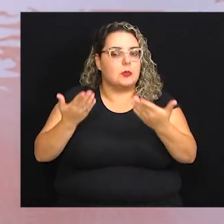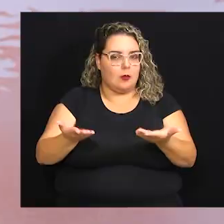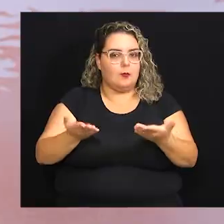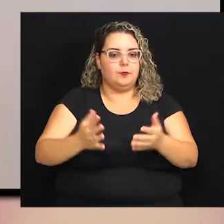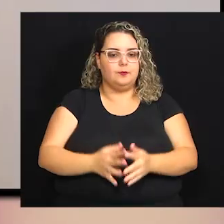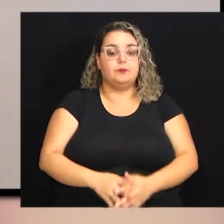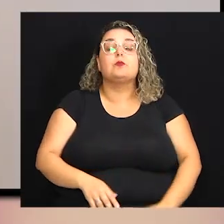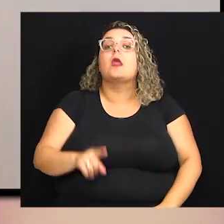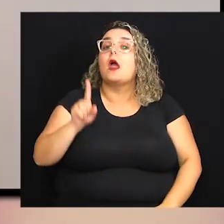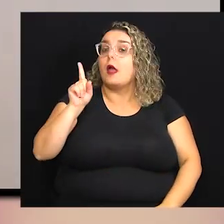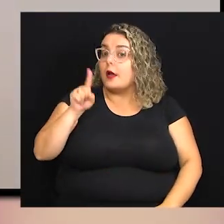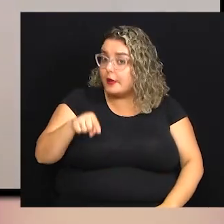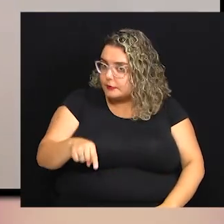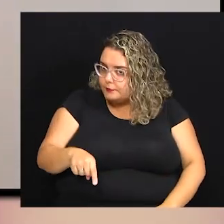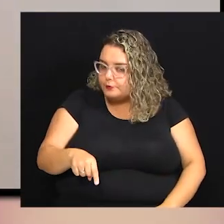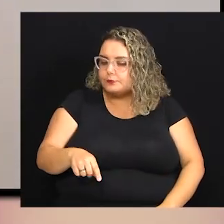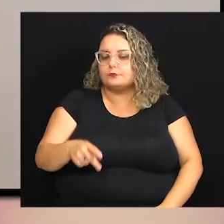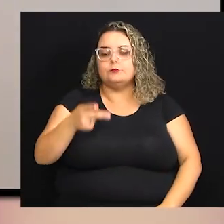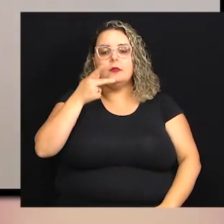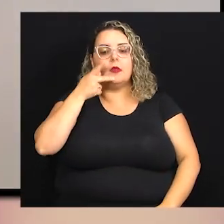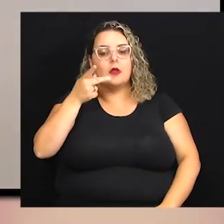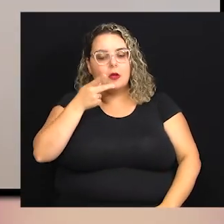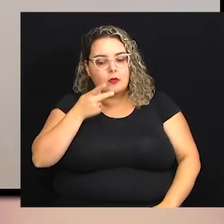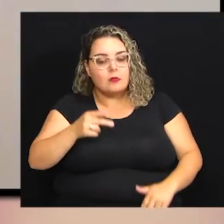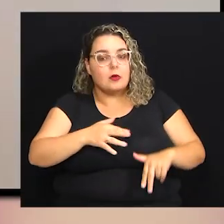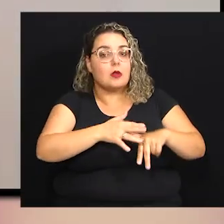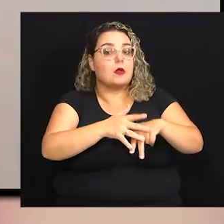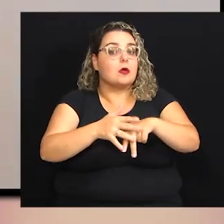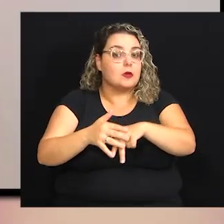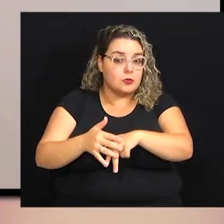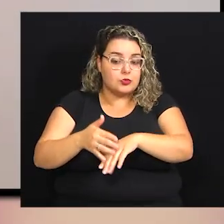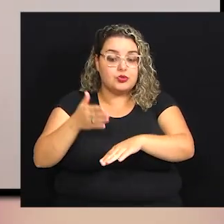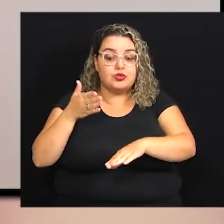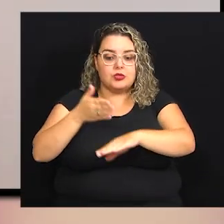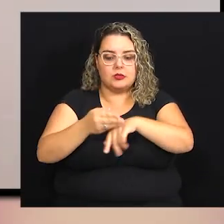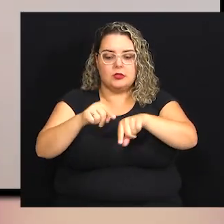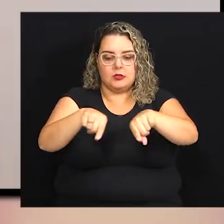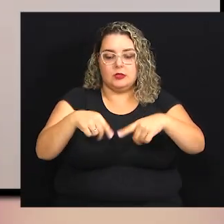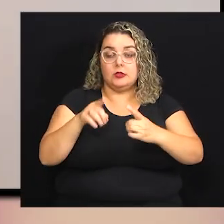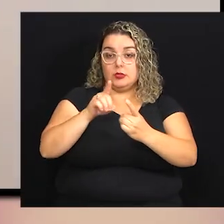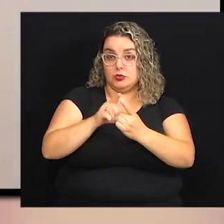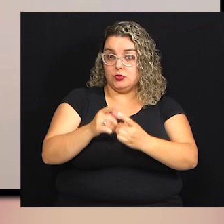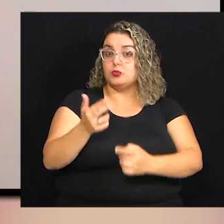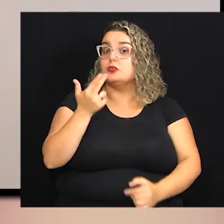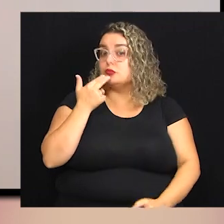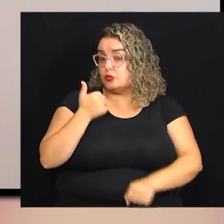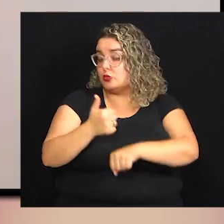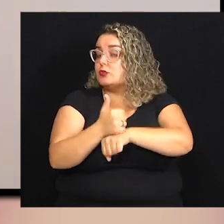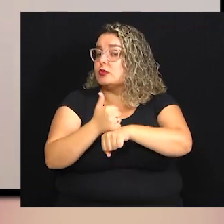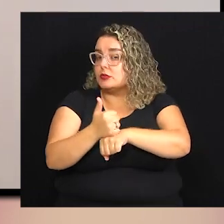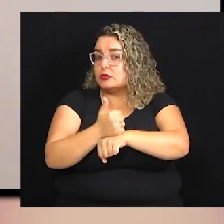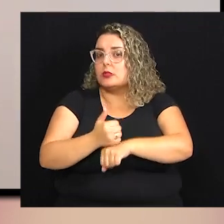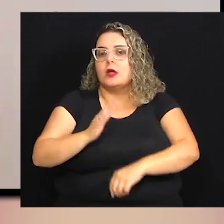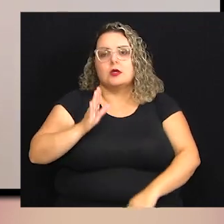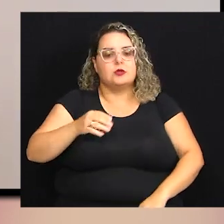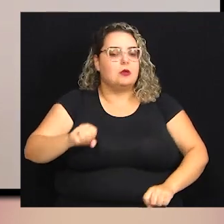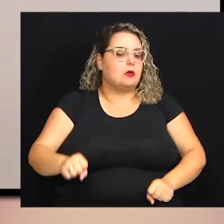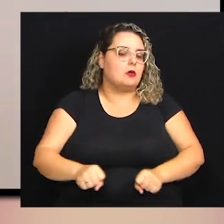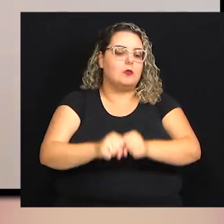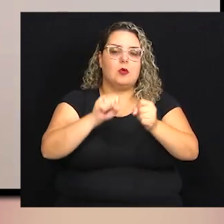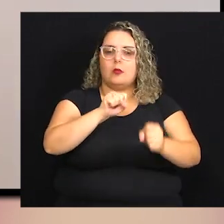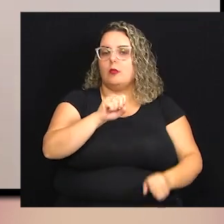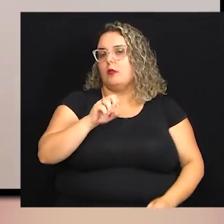né? Muito, é muito. A gente fala que o paciente, já de entrar no consultório de um nutricionista, ele já